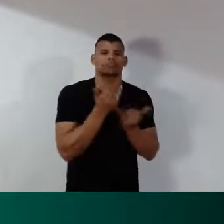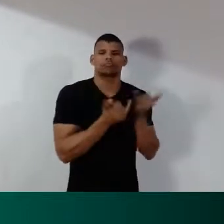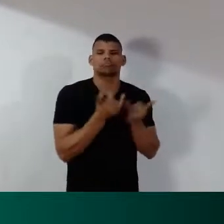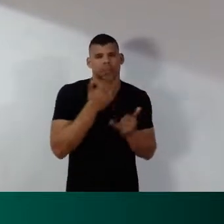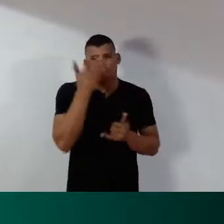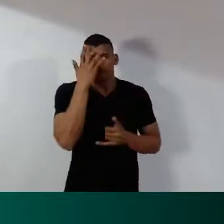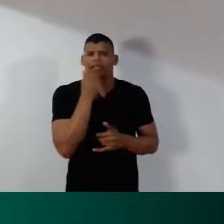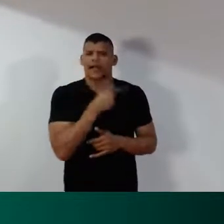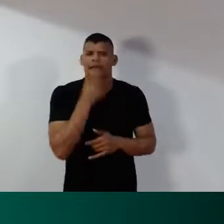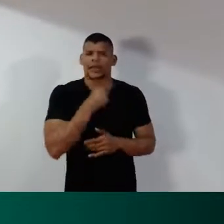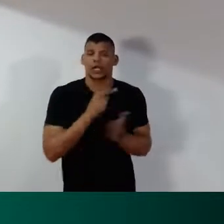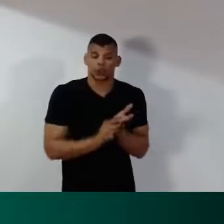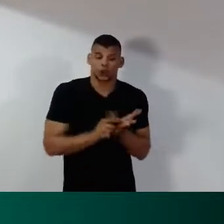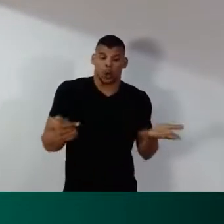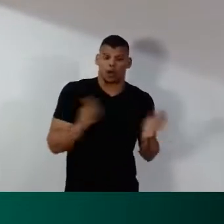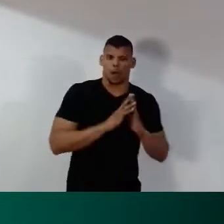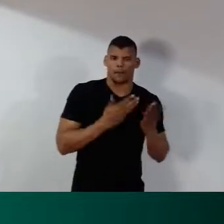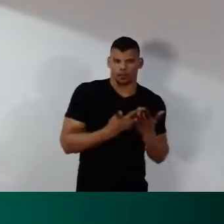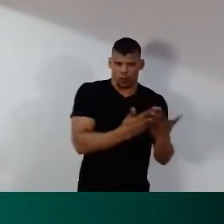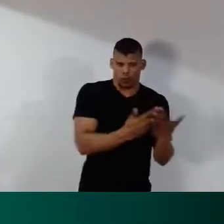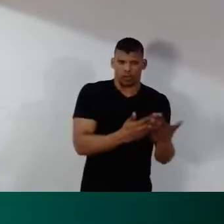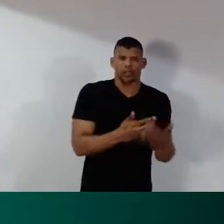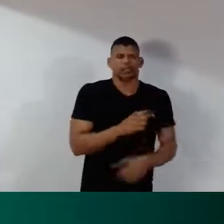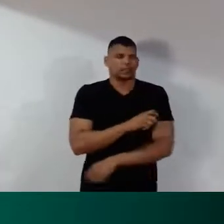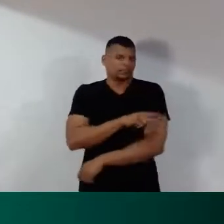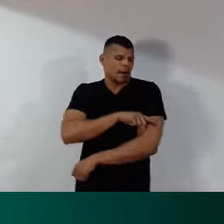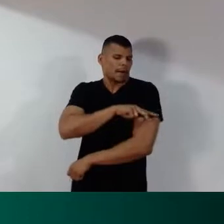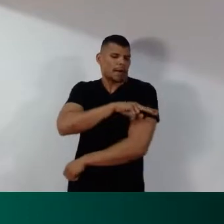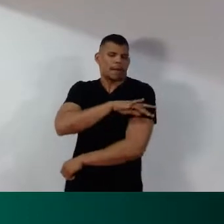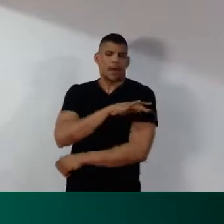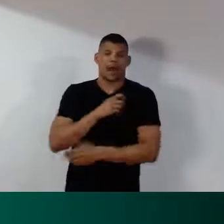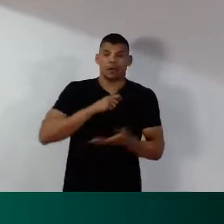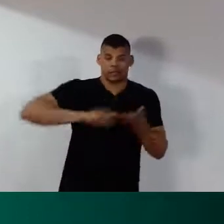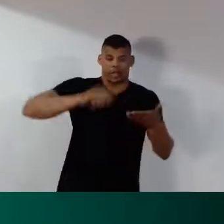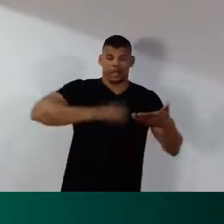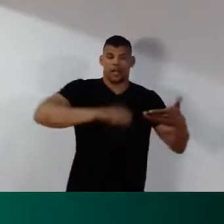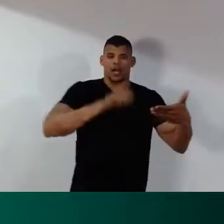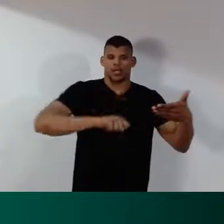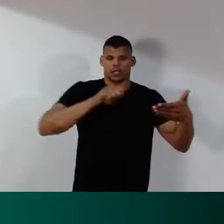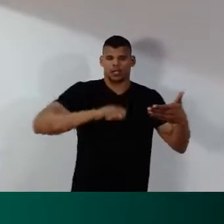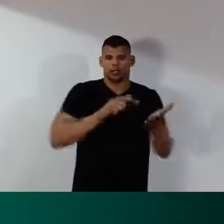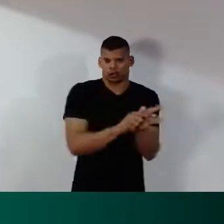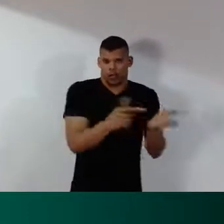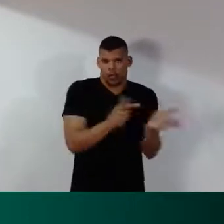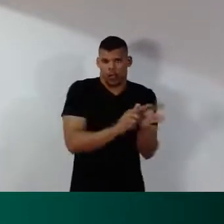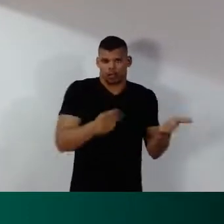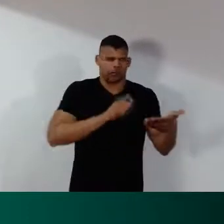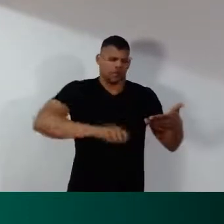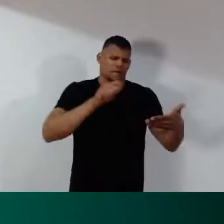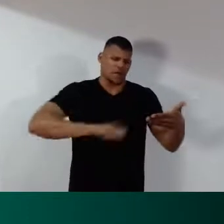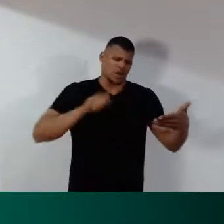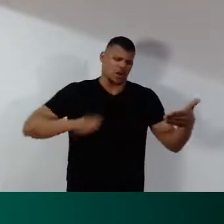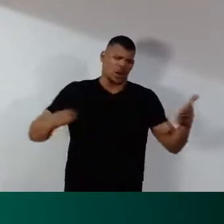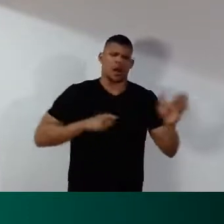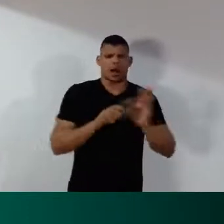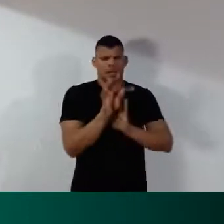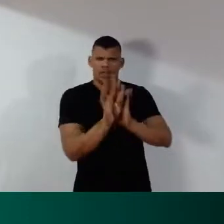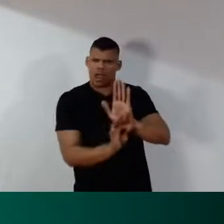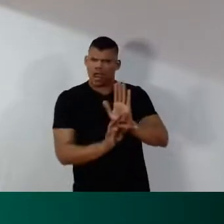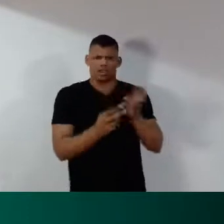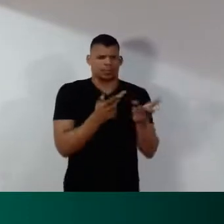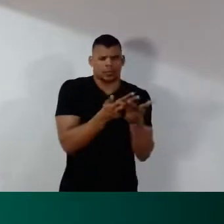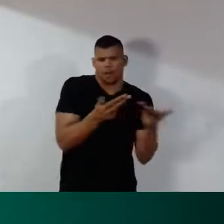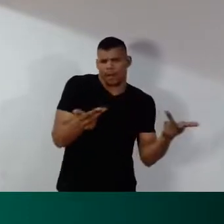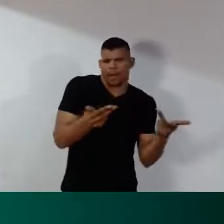jornalzinho da escola eu comecei no ensino fundamental ou participado escrevendo coisa eu achava interessante comunicar galera escrever um texto legal pra galera